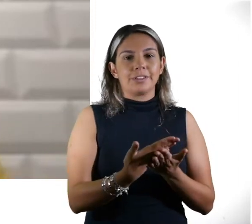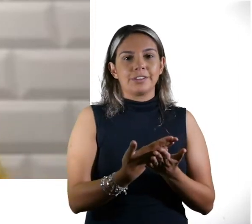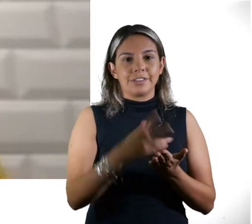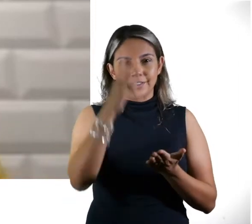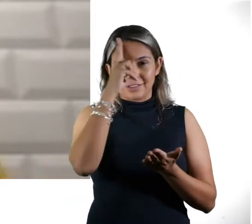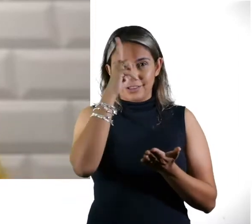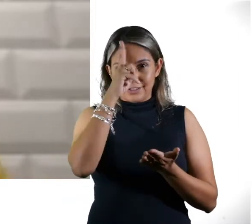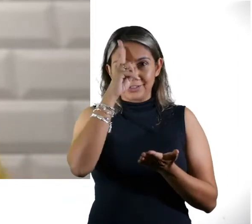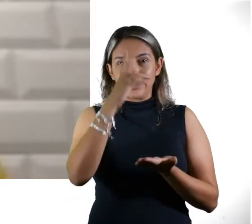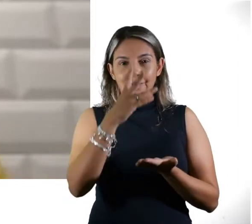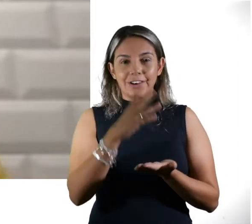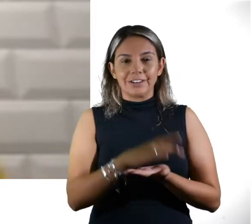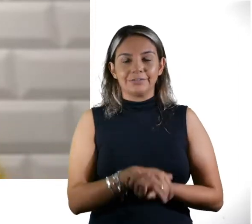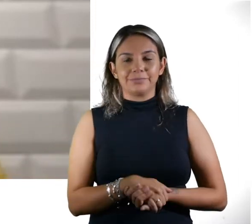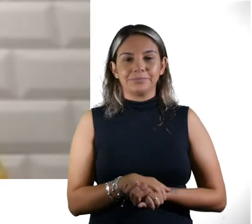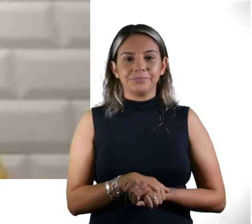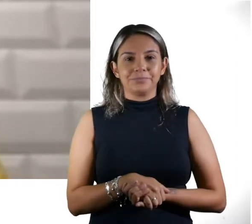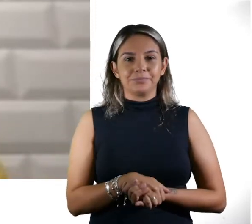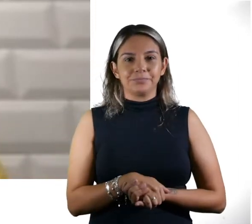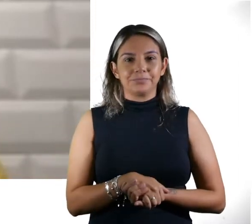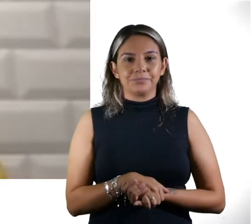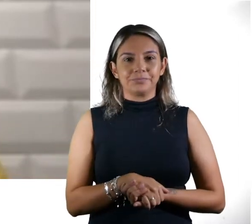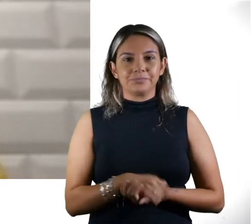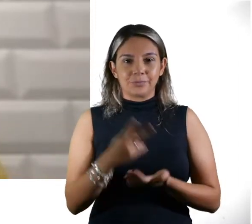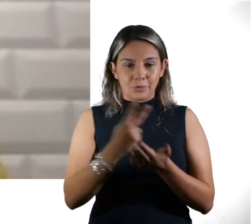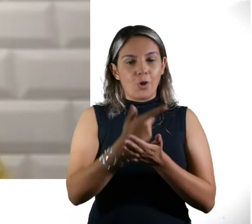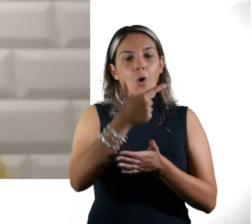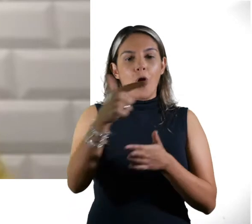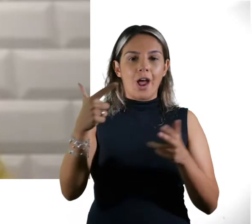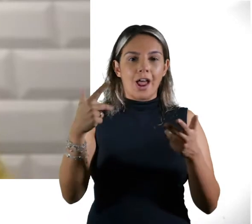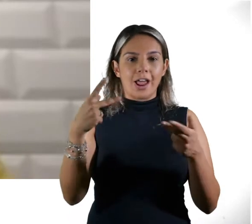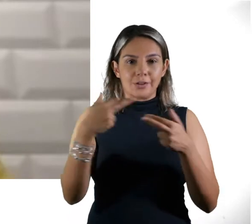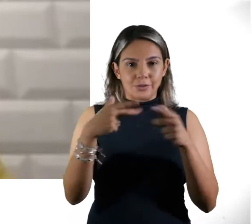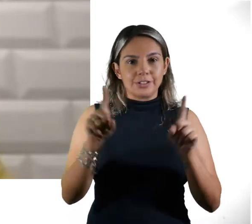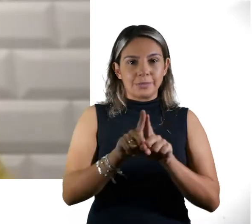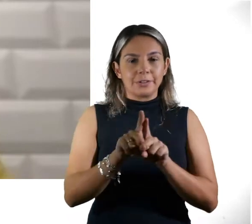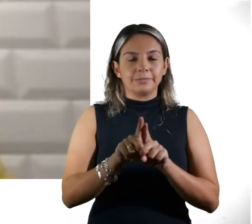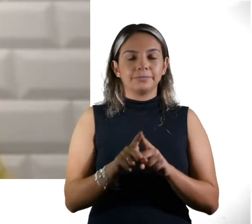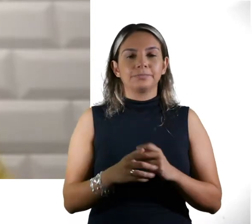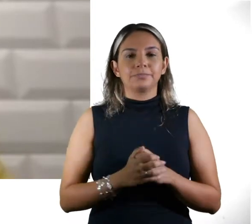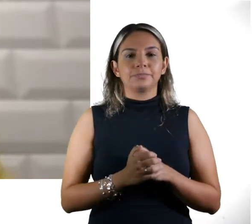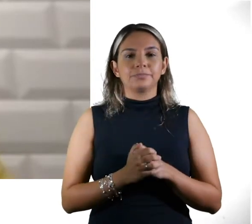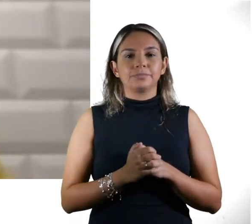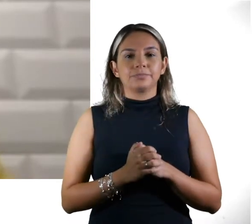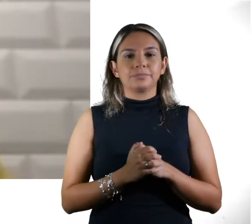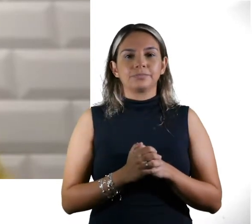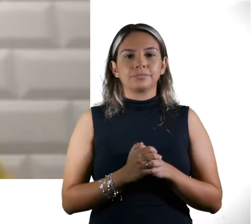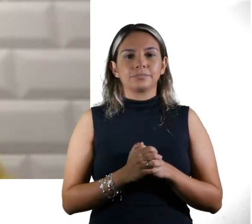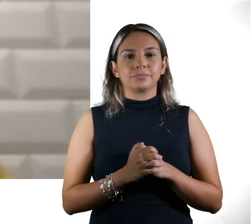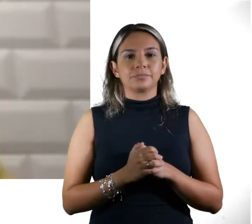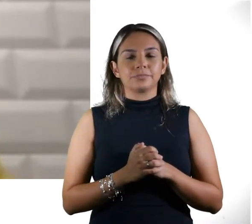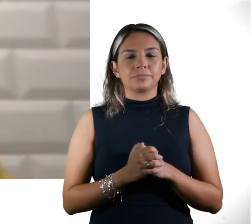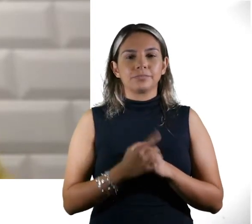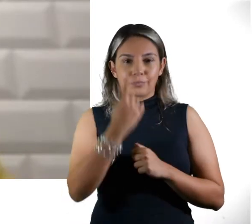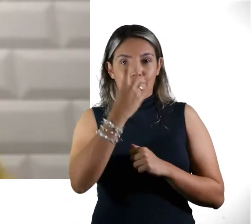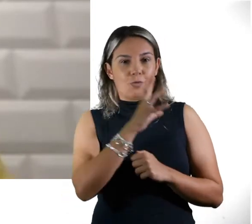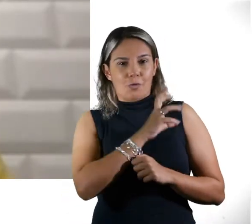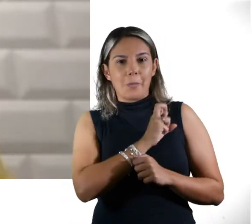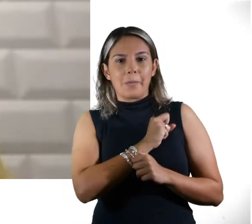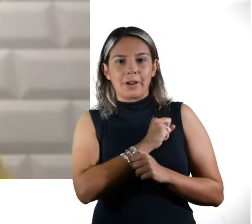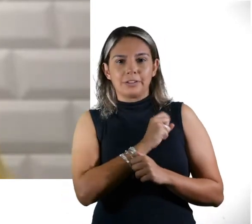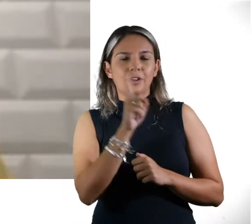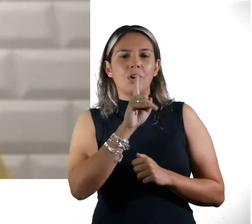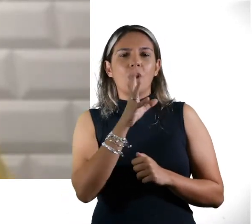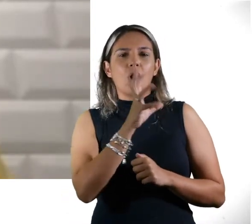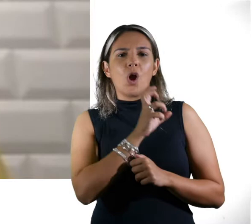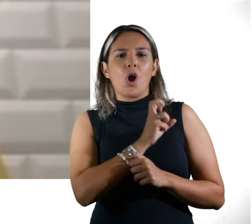história. Depois acontecem outras coisas, não é? Para mim é um romance, não um